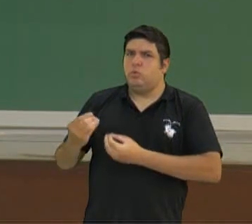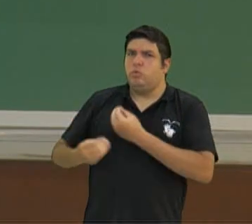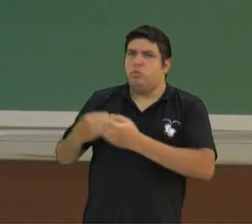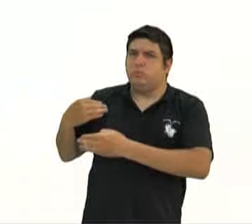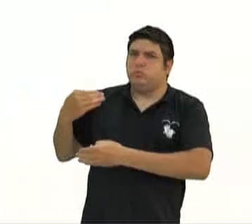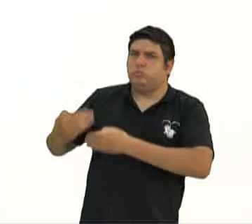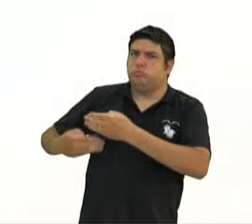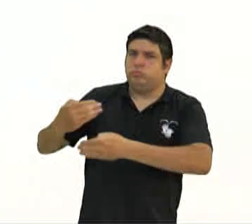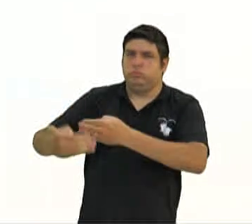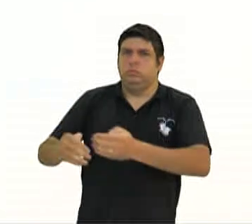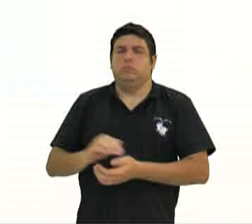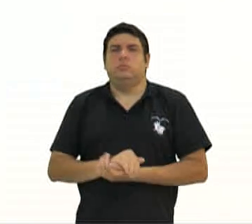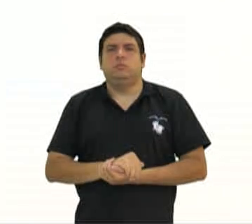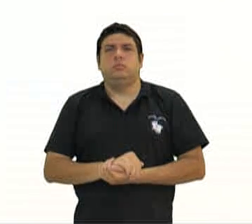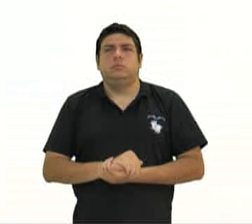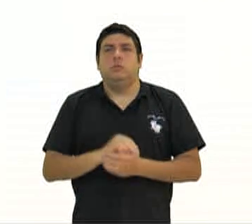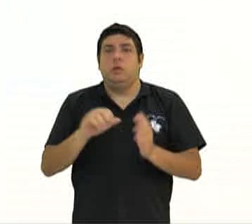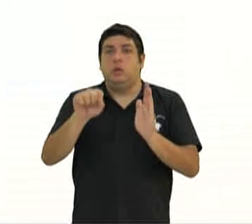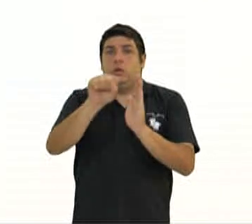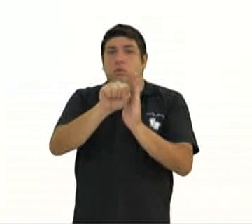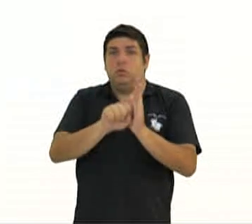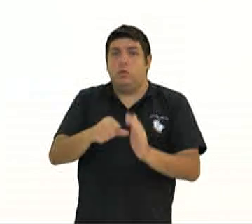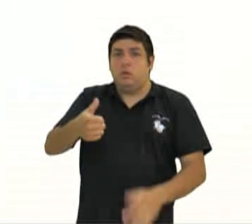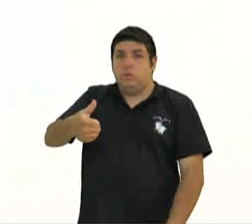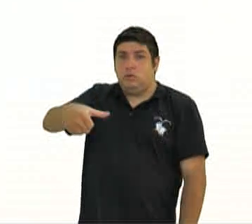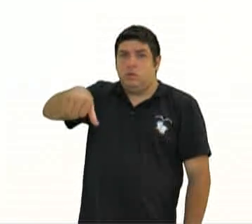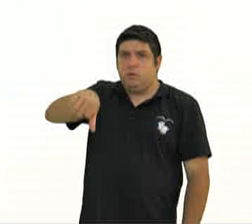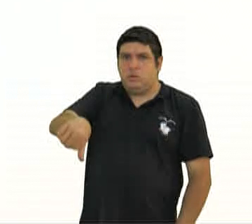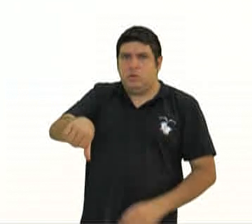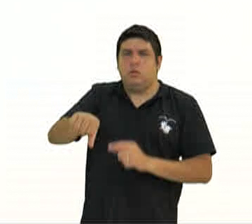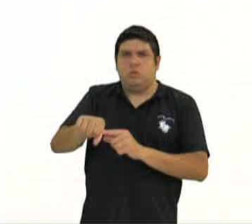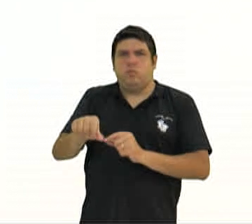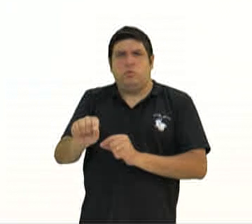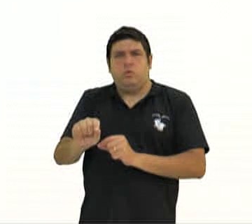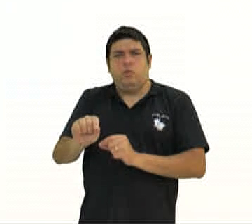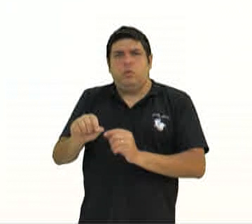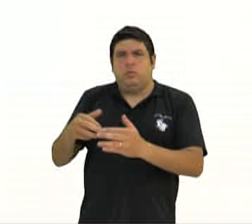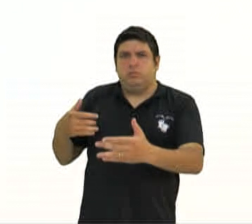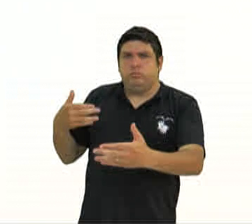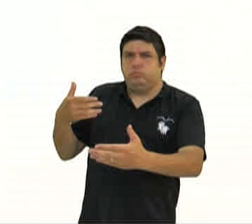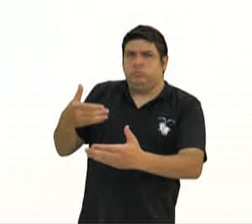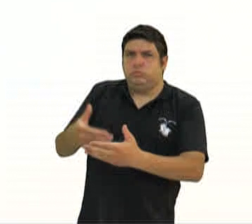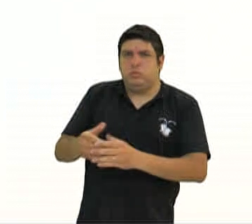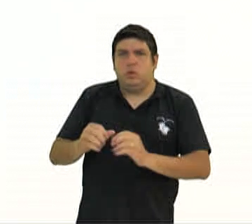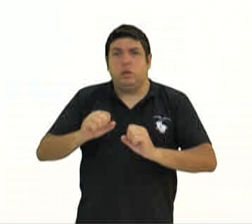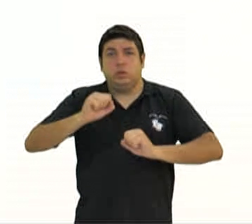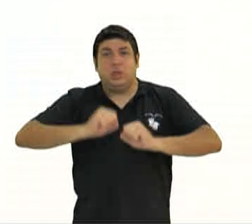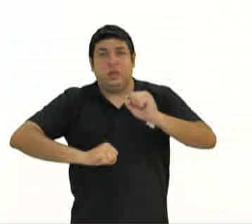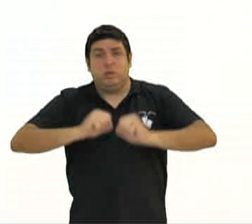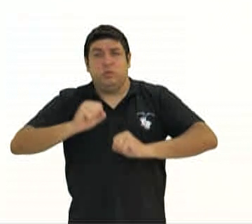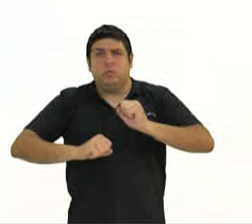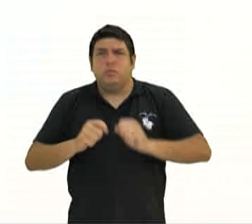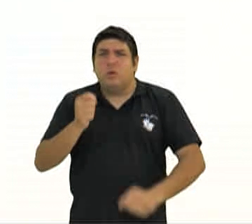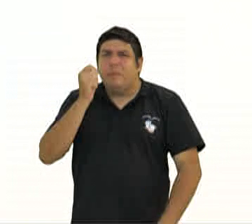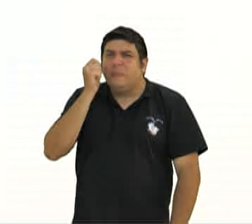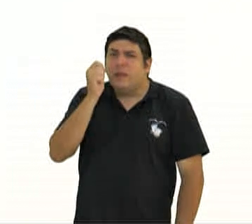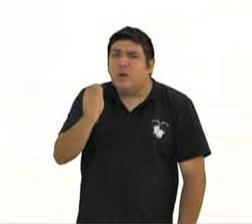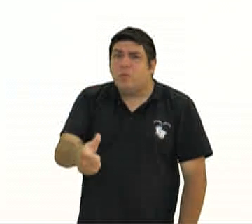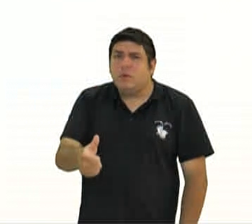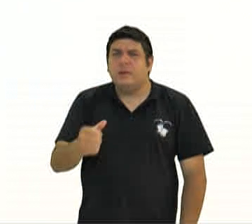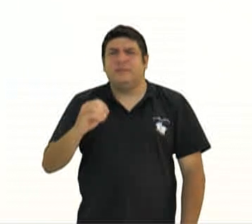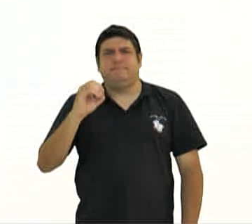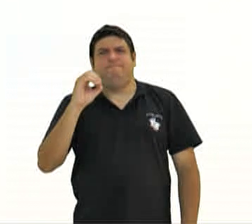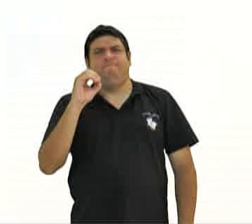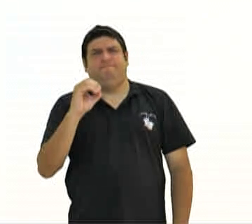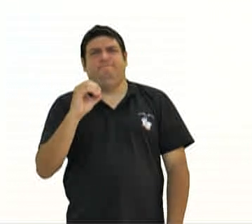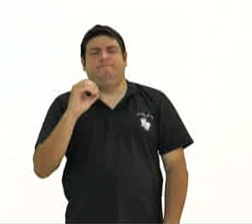o século XIX, a atividade industrial no Brasil era quase inexistente, para não dizer inexistente, né? Então, o que